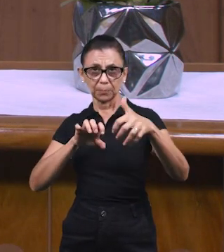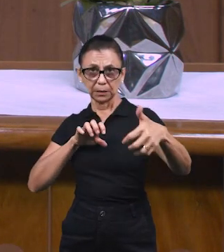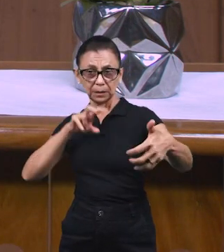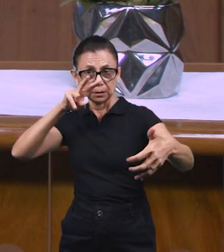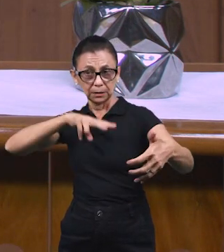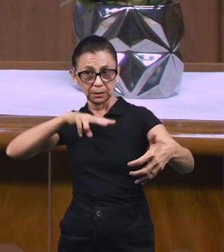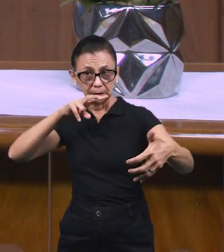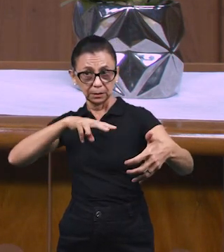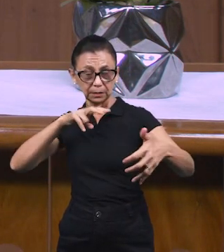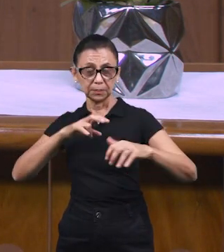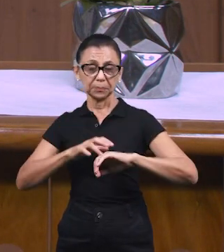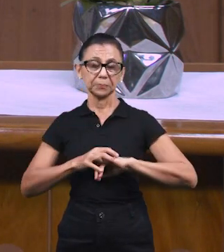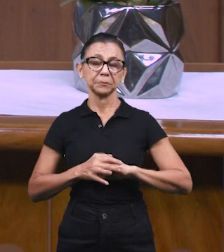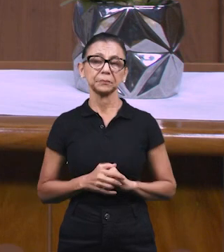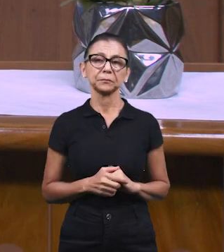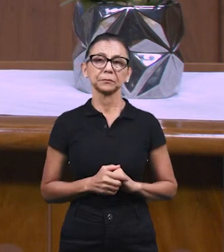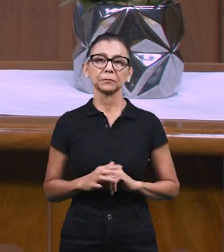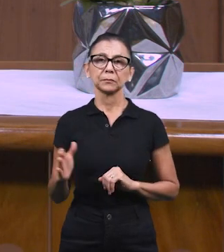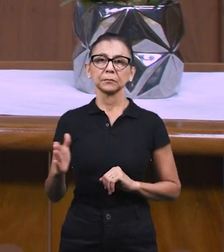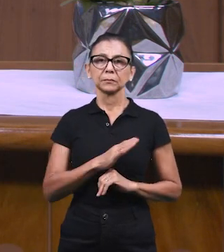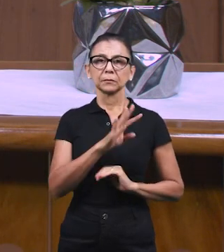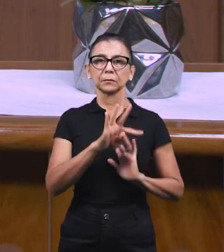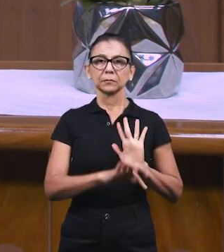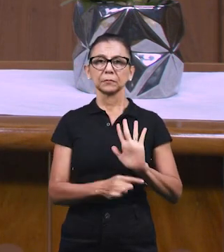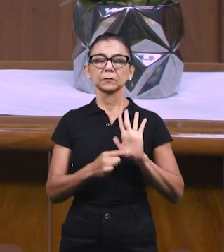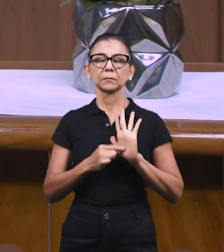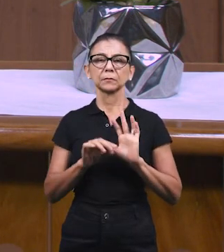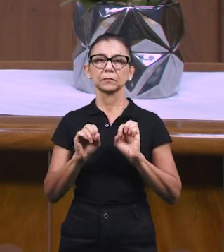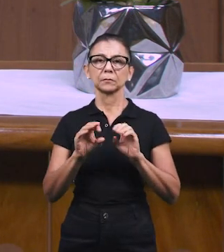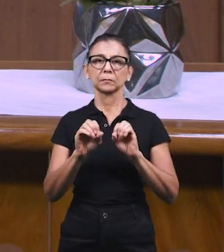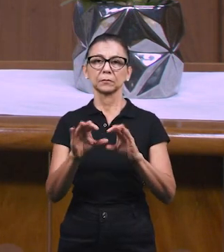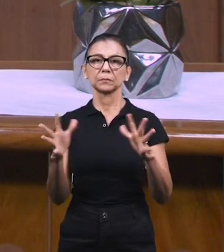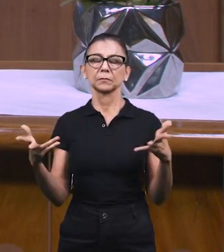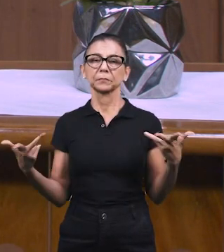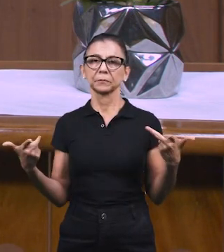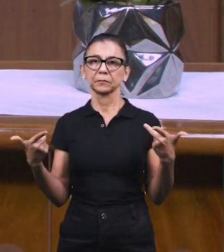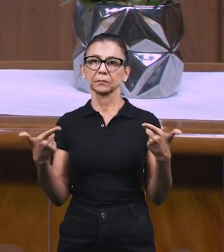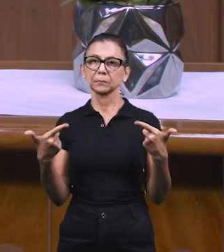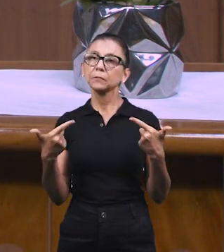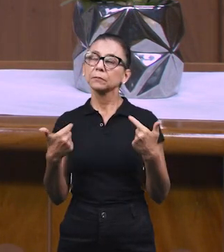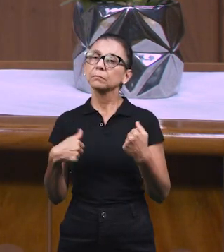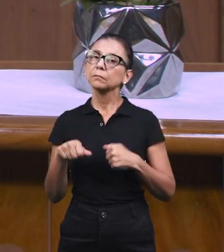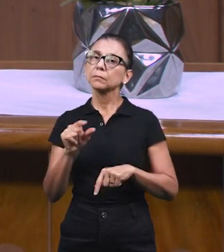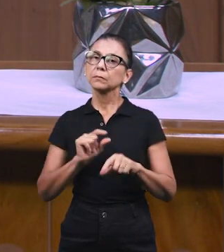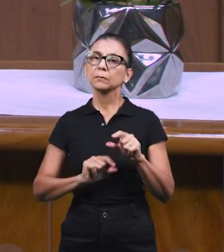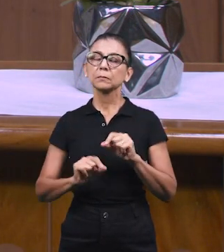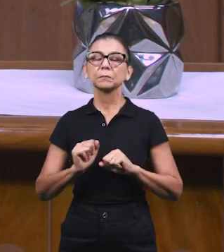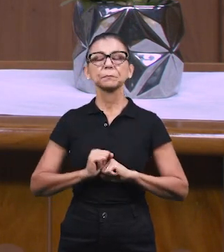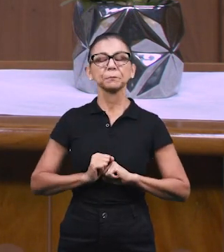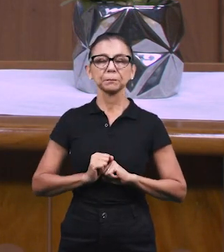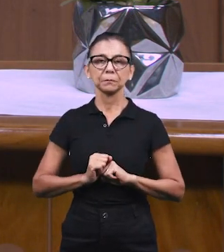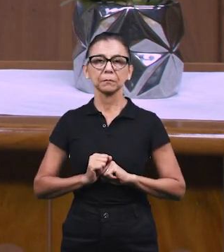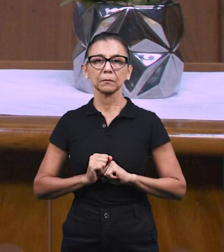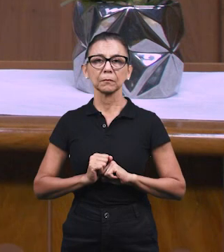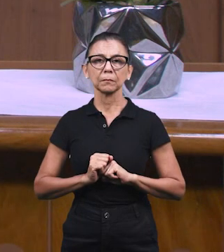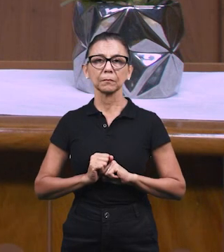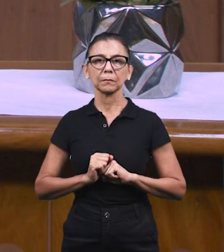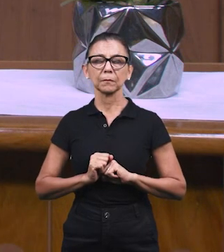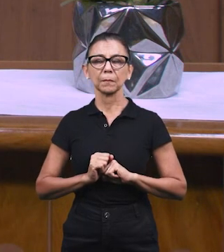ele é um ensino maravilhoso, ele traz para nós. É uma palavra do Senhor Jesus